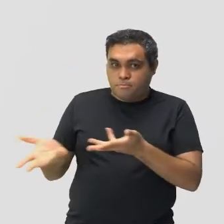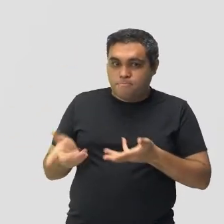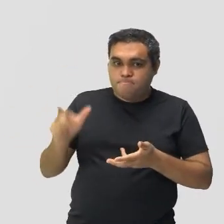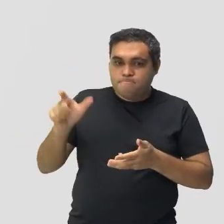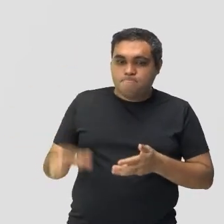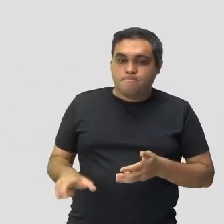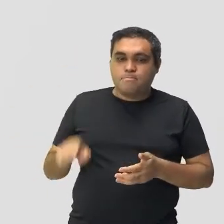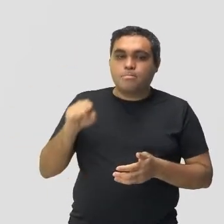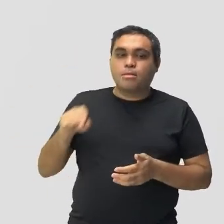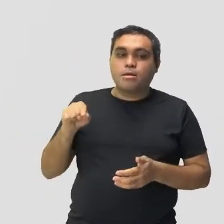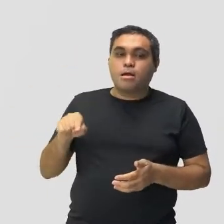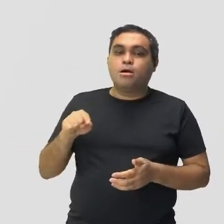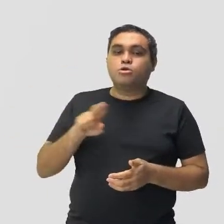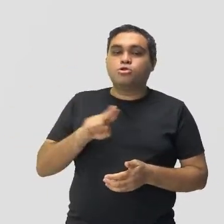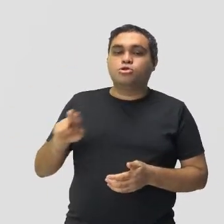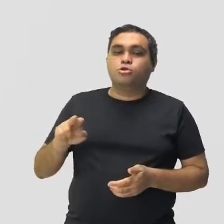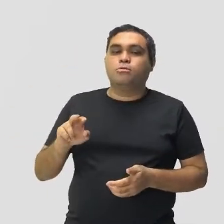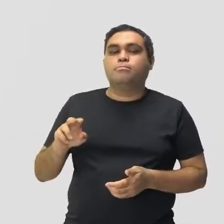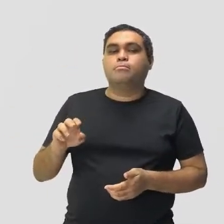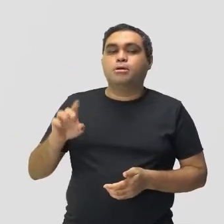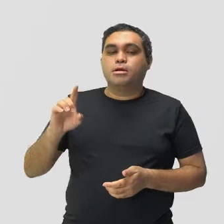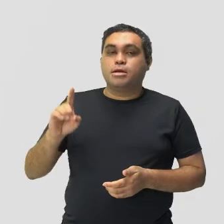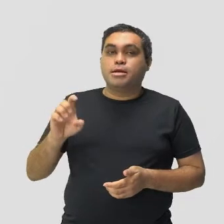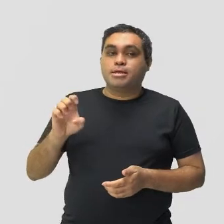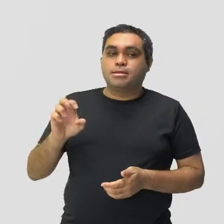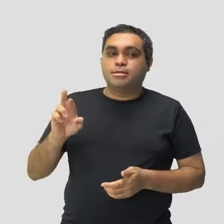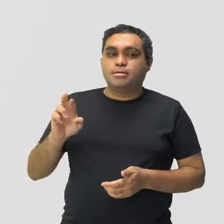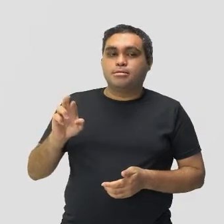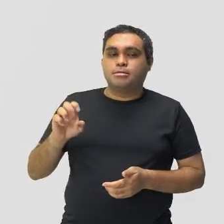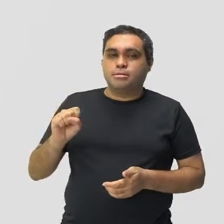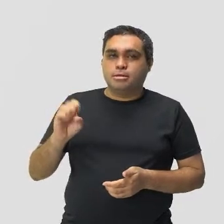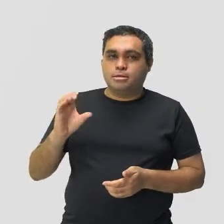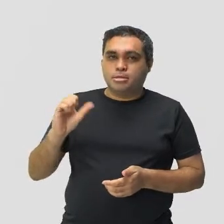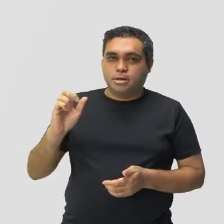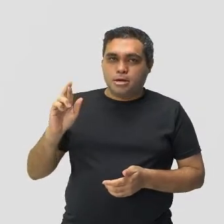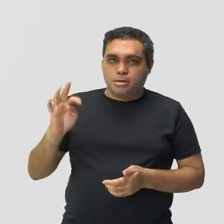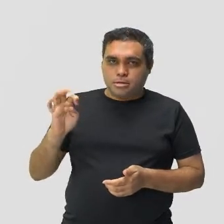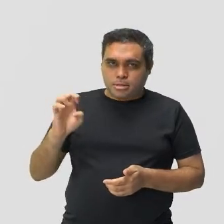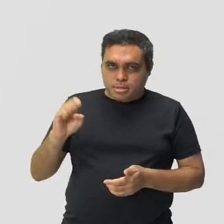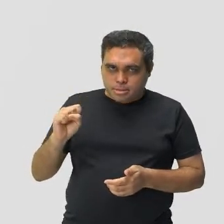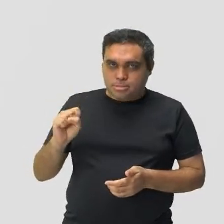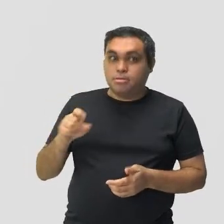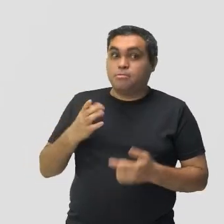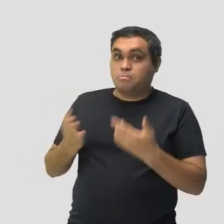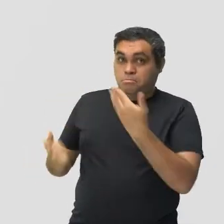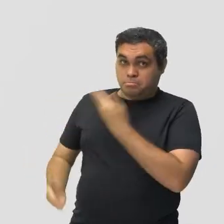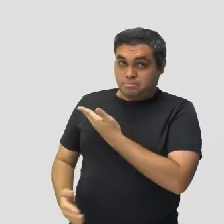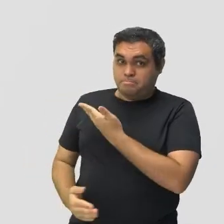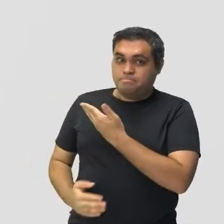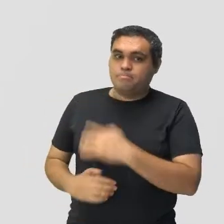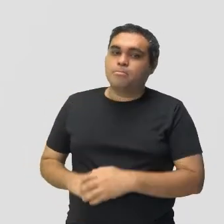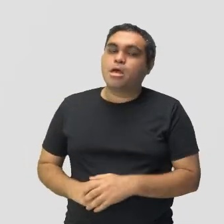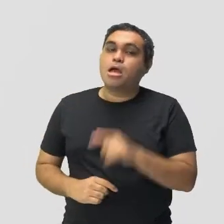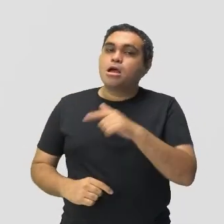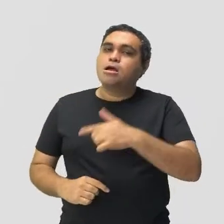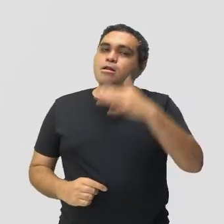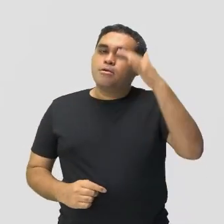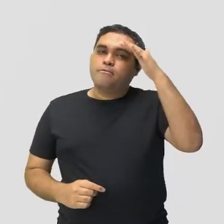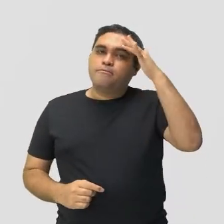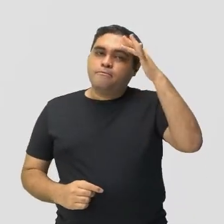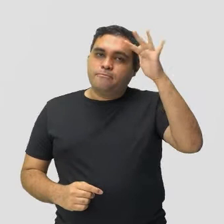sobre isso, né? Que é o René Descartes. Esse filósofo aí é um filósofo francês, ele também foi físico, foi